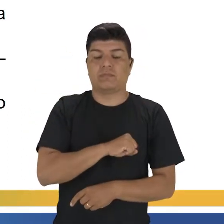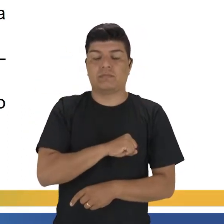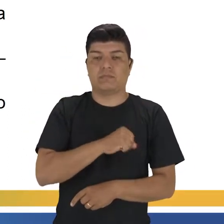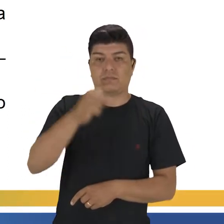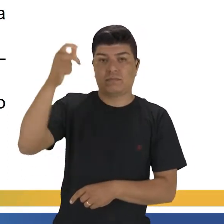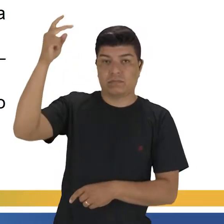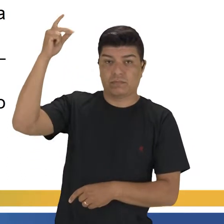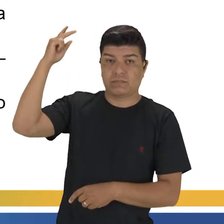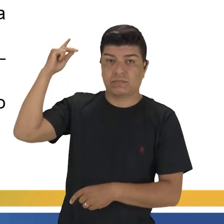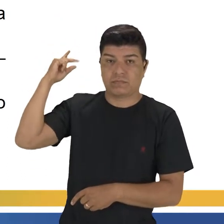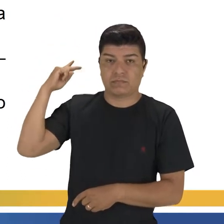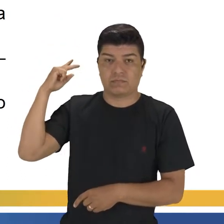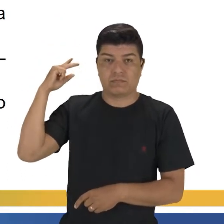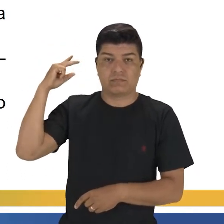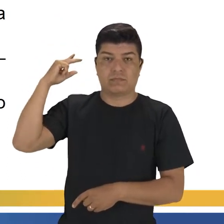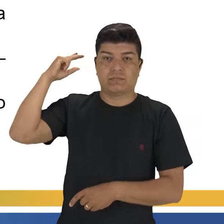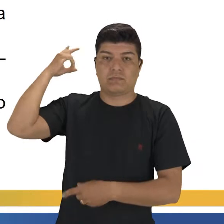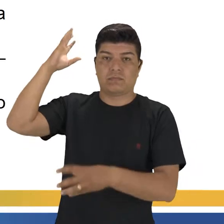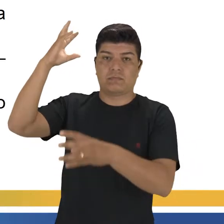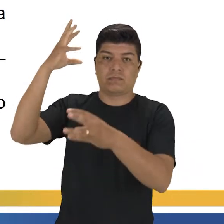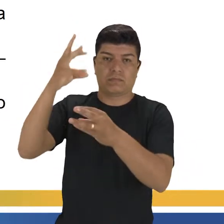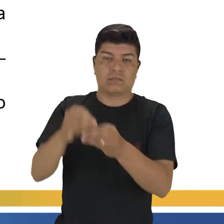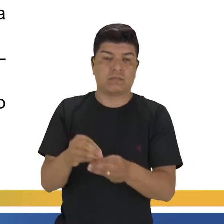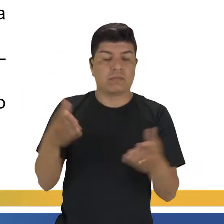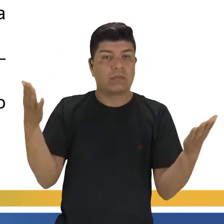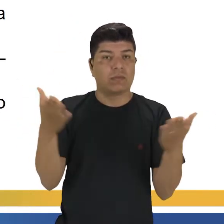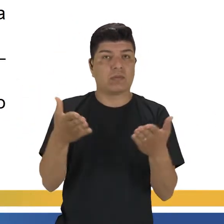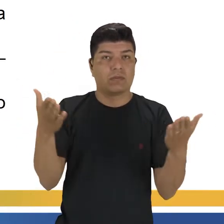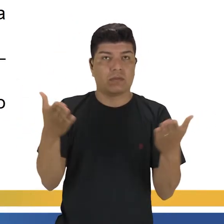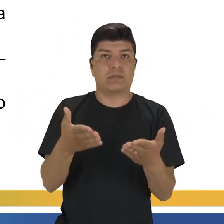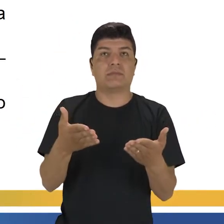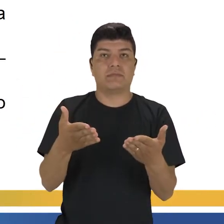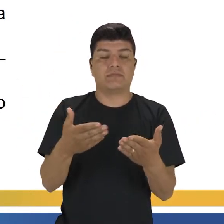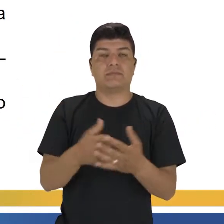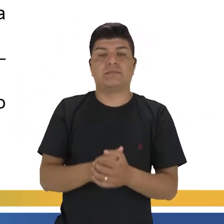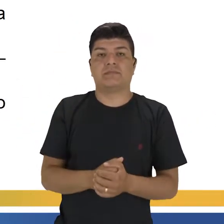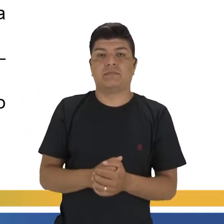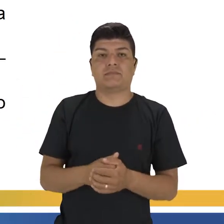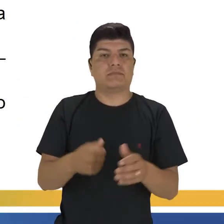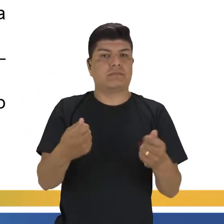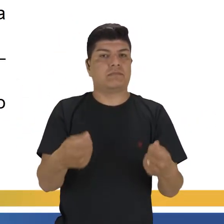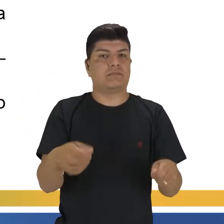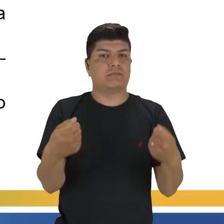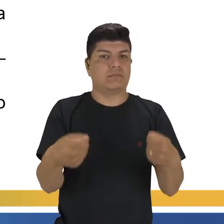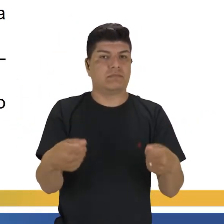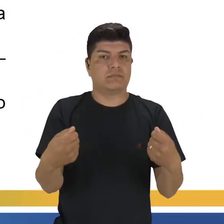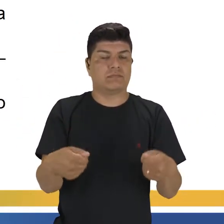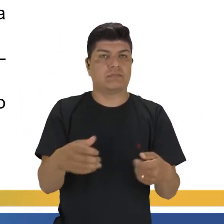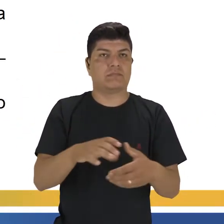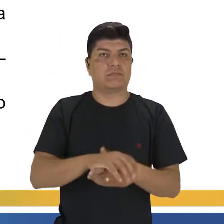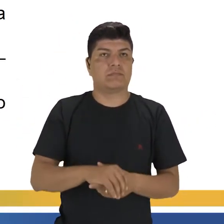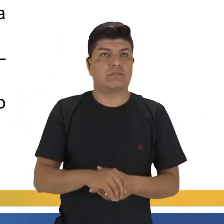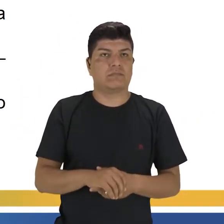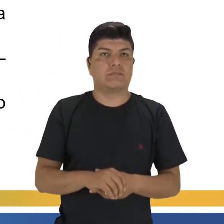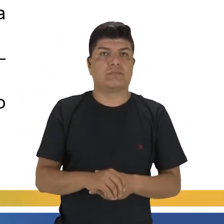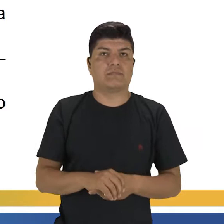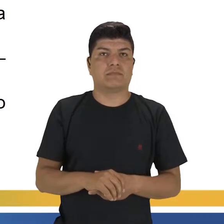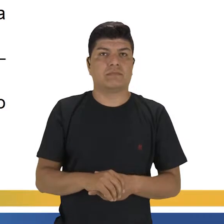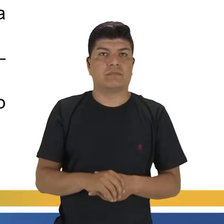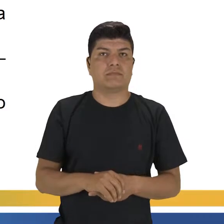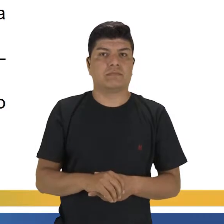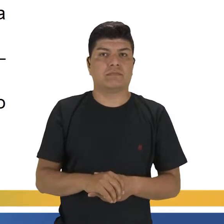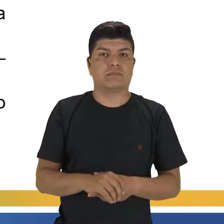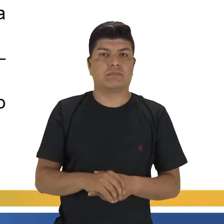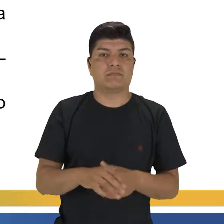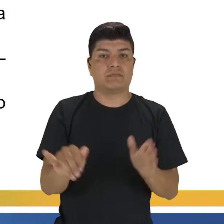época perdura até hoje. Então, a necessidade de se manter